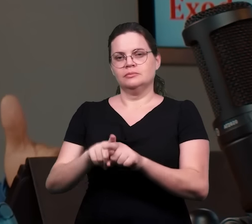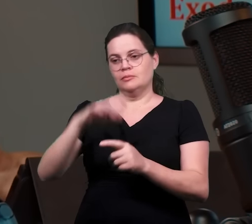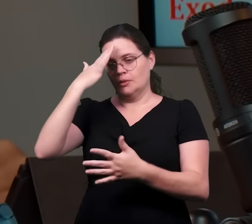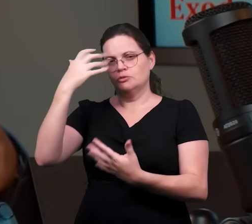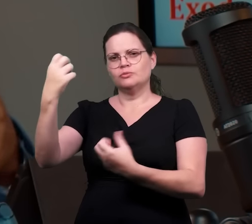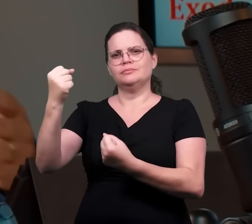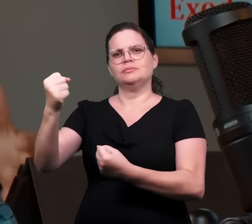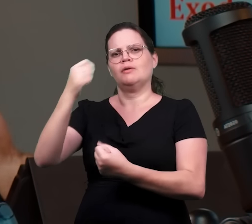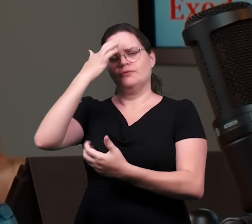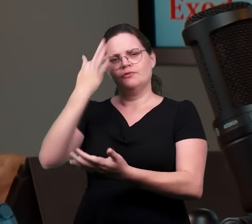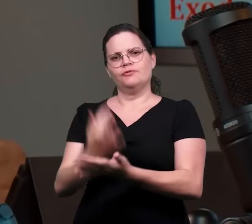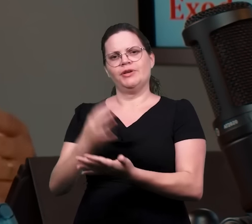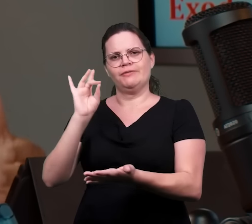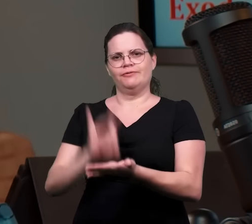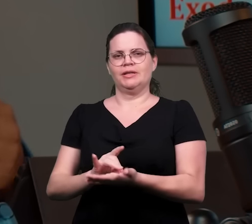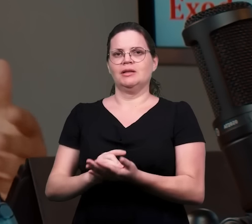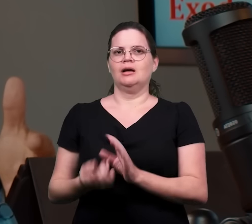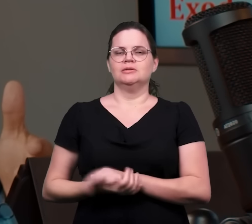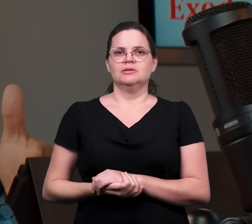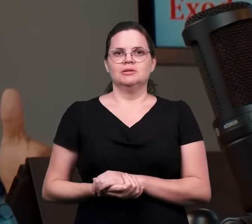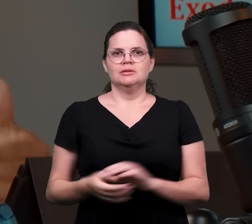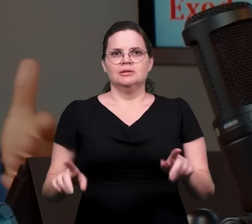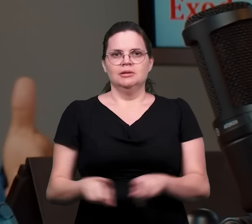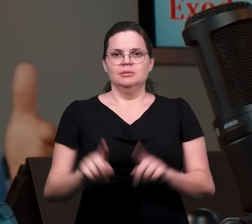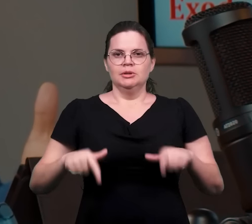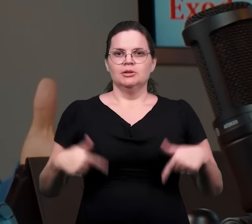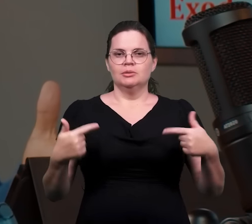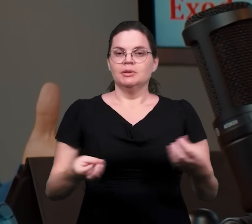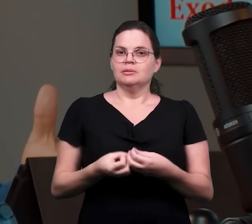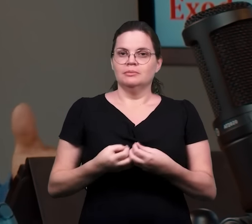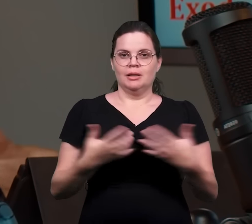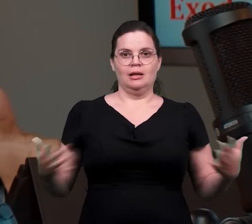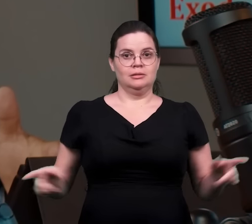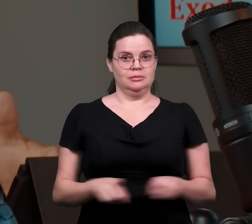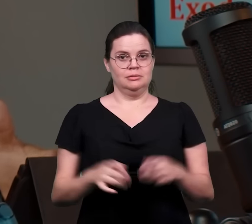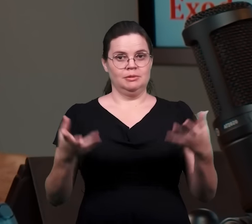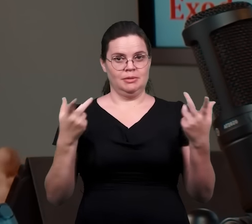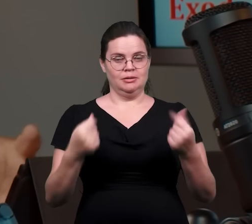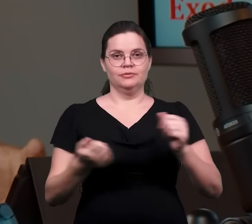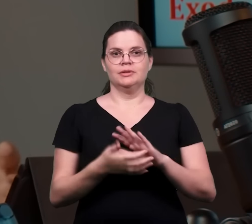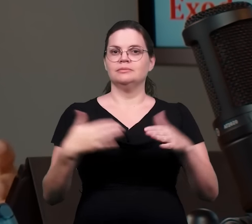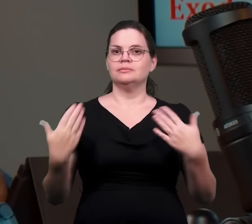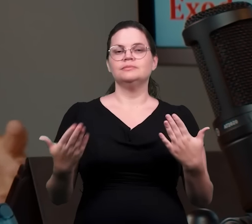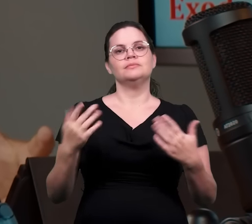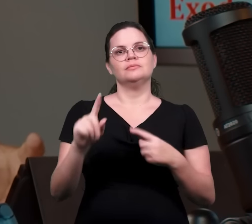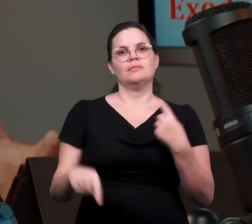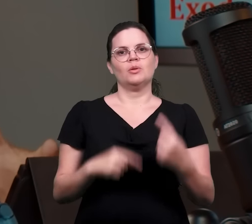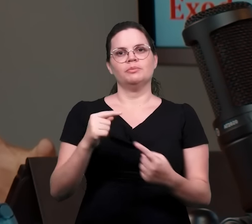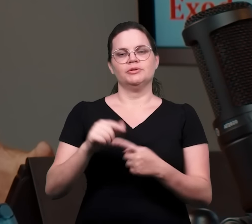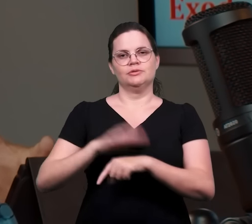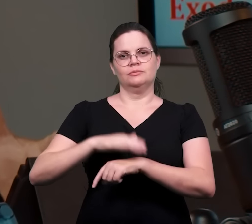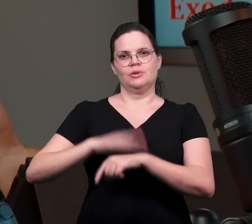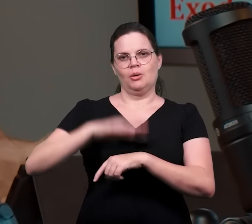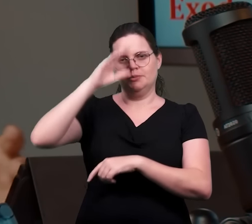suas promessas, ter a sua fé firmada em um Deus que está vivo e que opera sinais e maravilhas. Então, esses eram objetivos